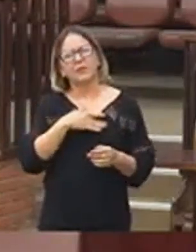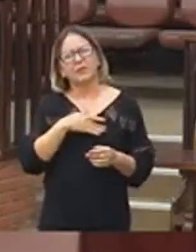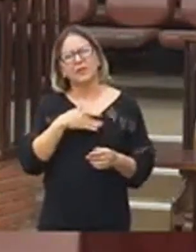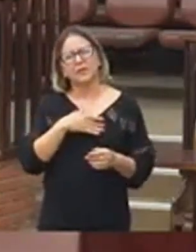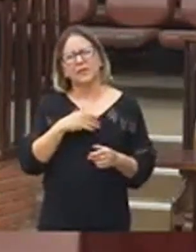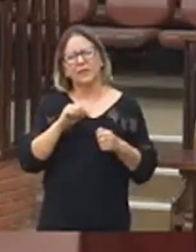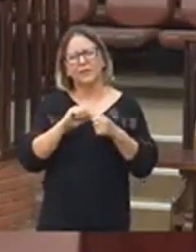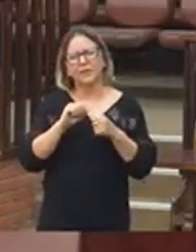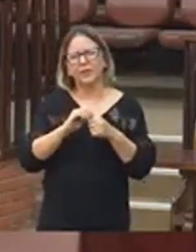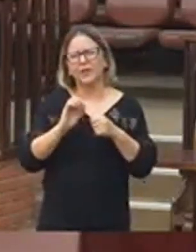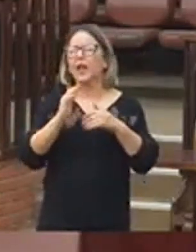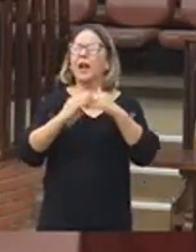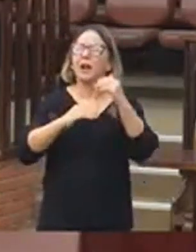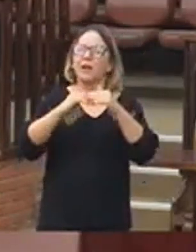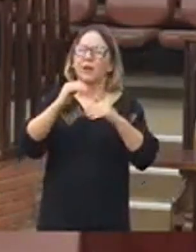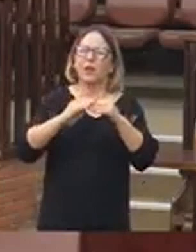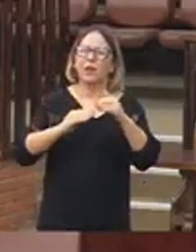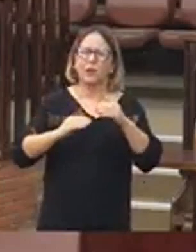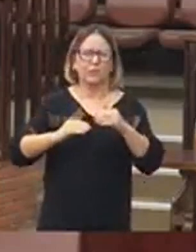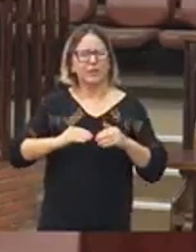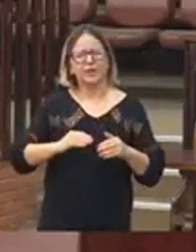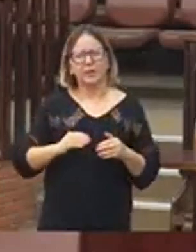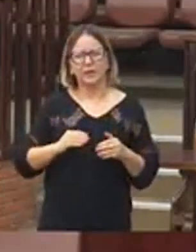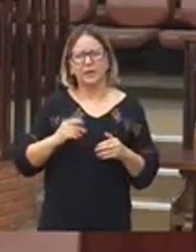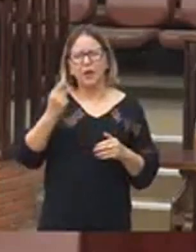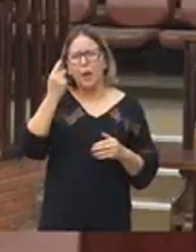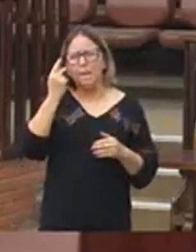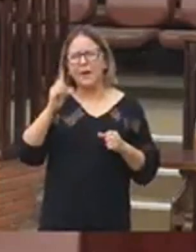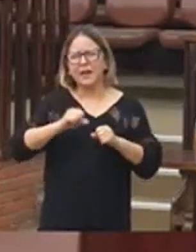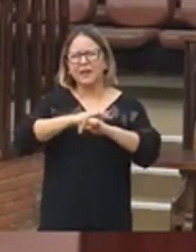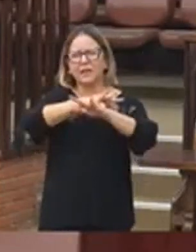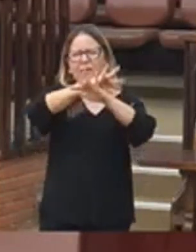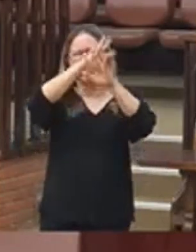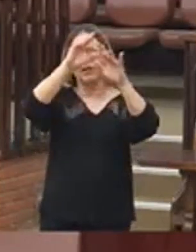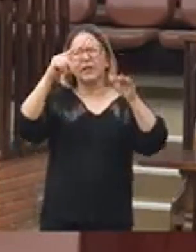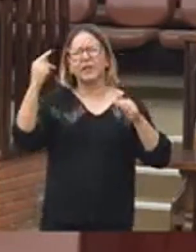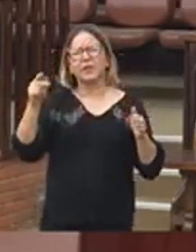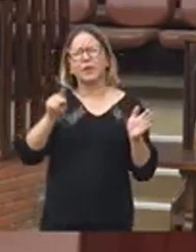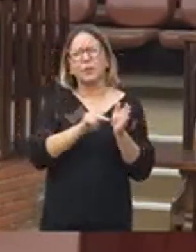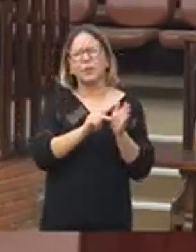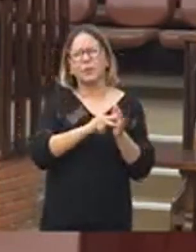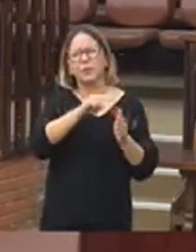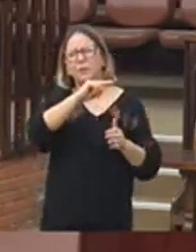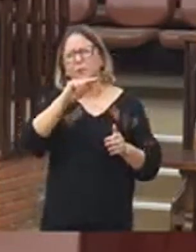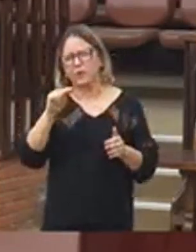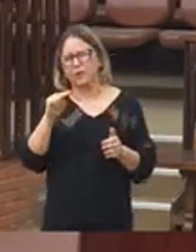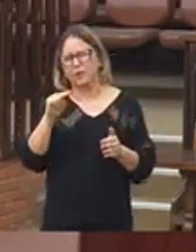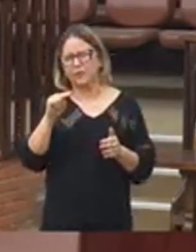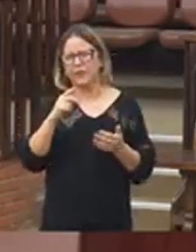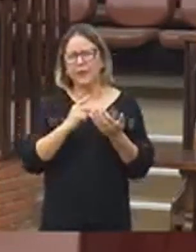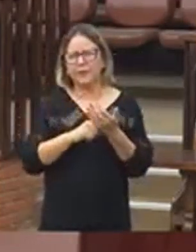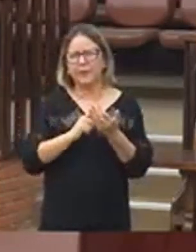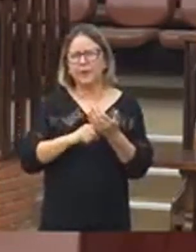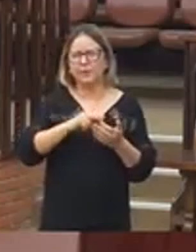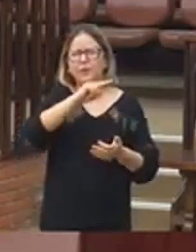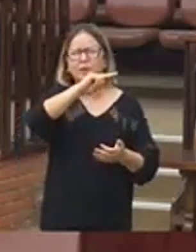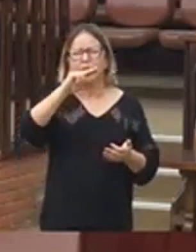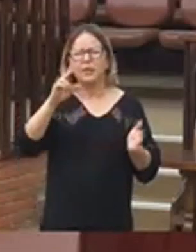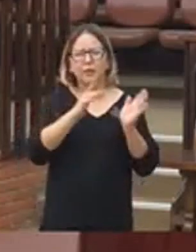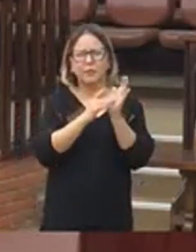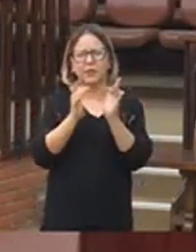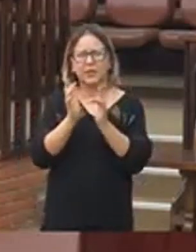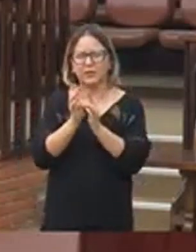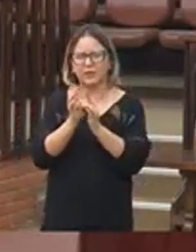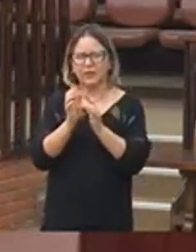momento para a glória do teu próprio nome, e é em nome de Jesus que nós